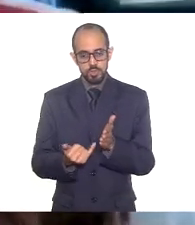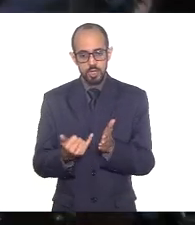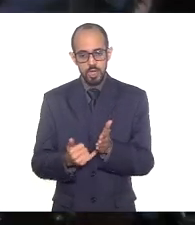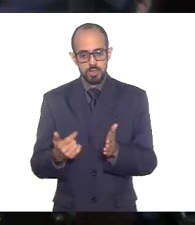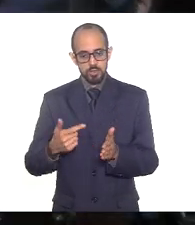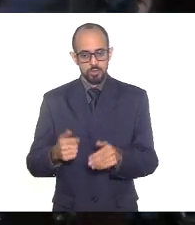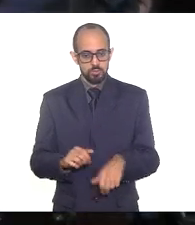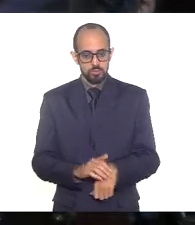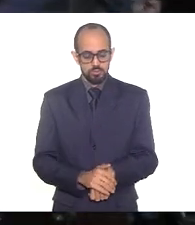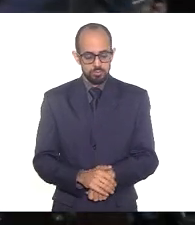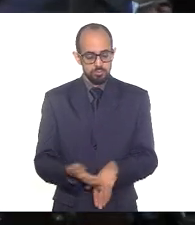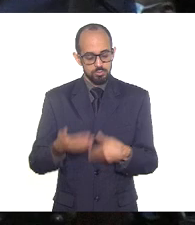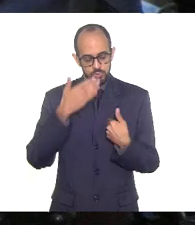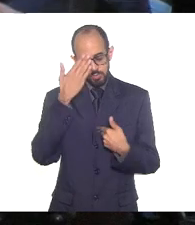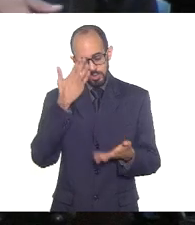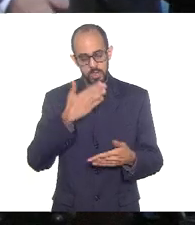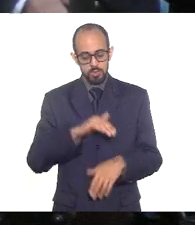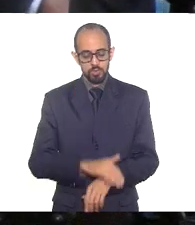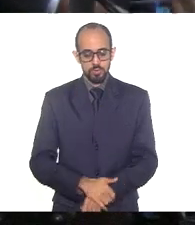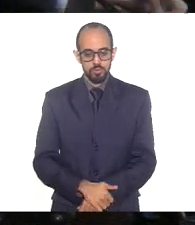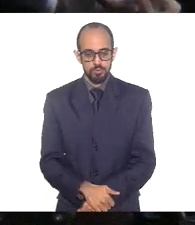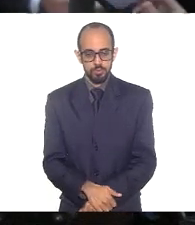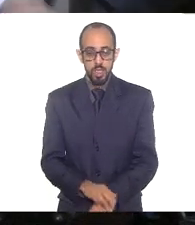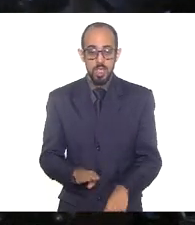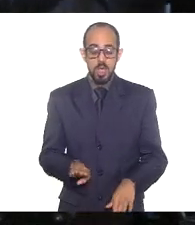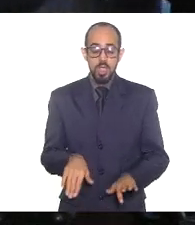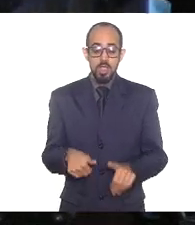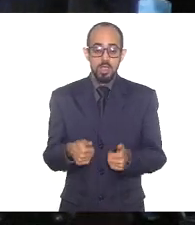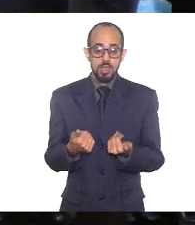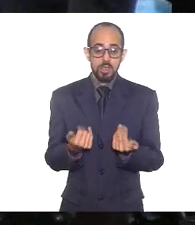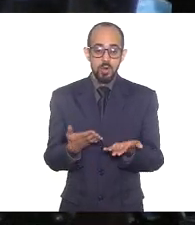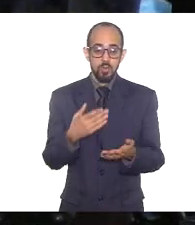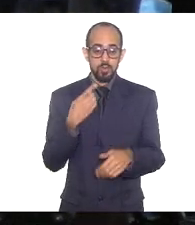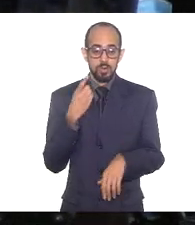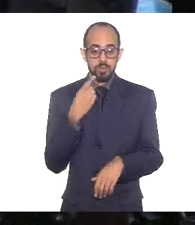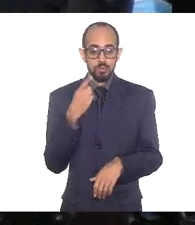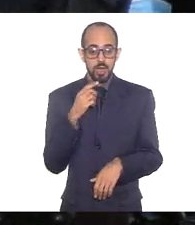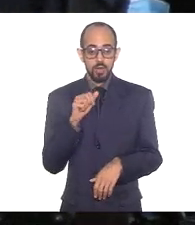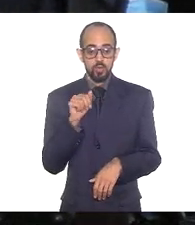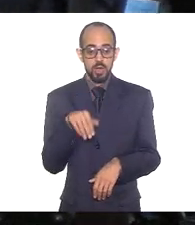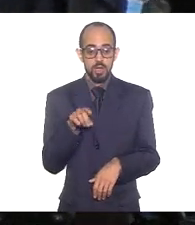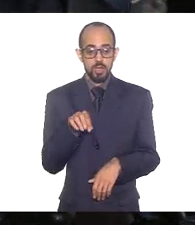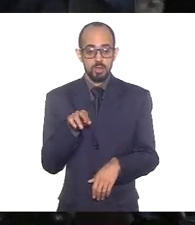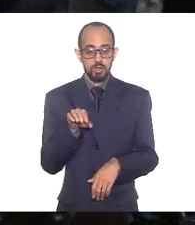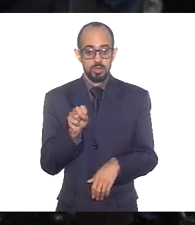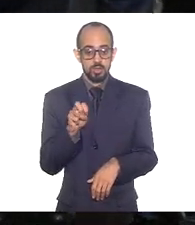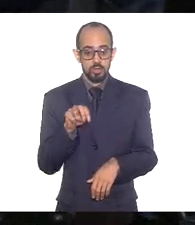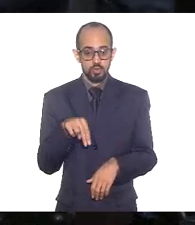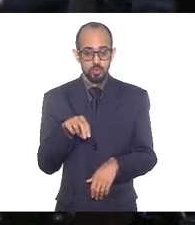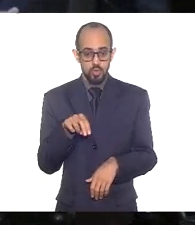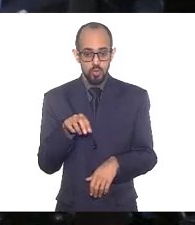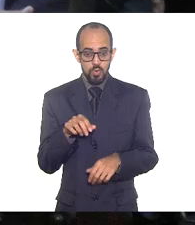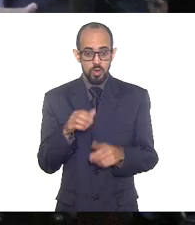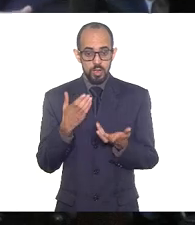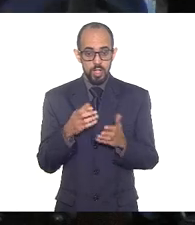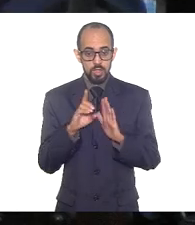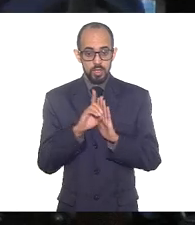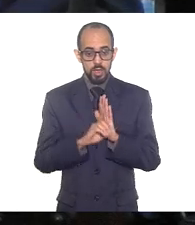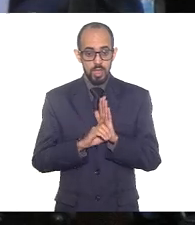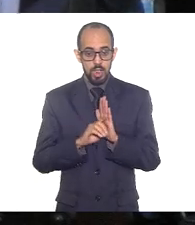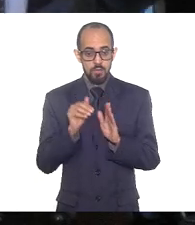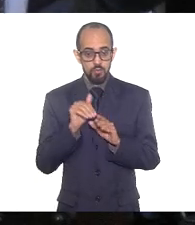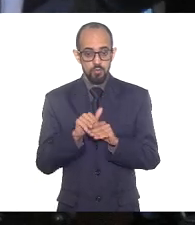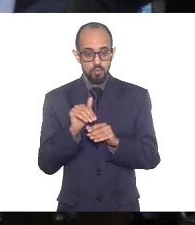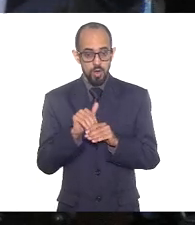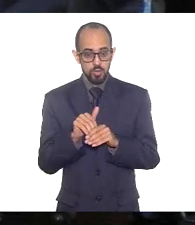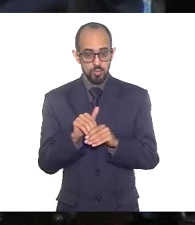pontos obrigado hein é bem o deputado Anderson Alexandre ele quer declarar o voto